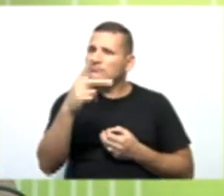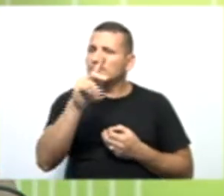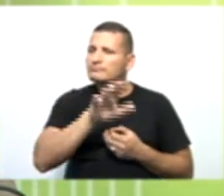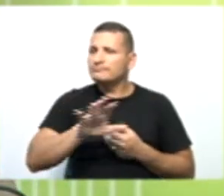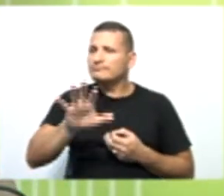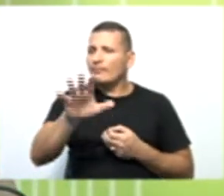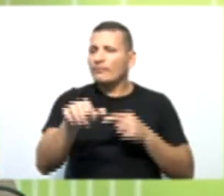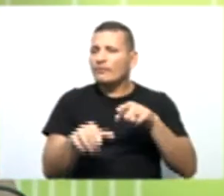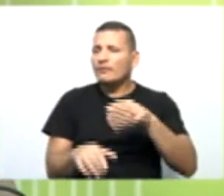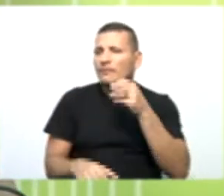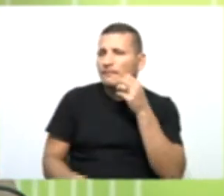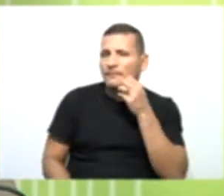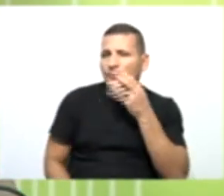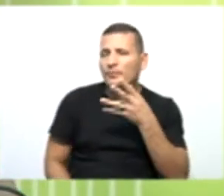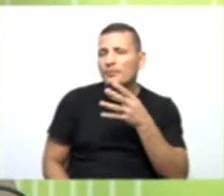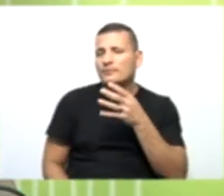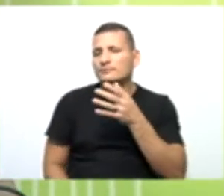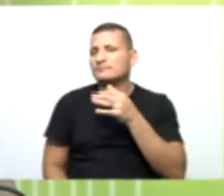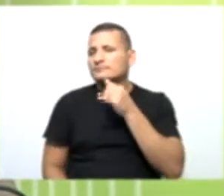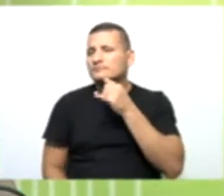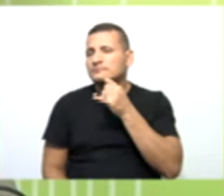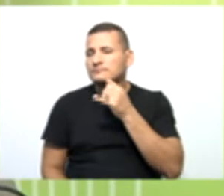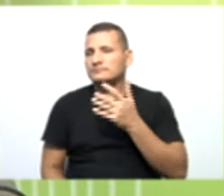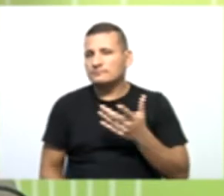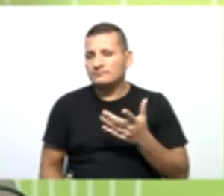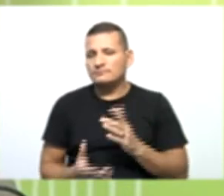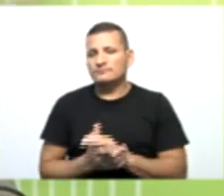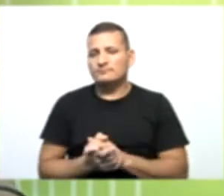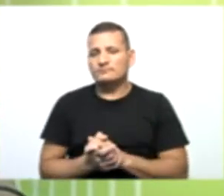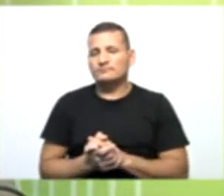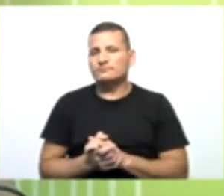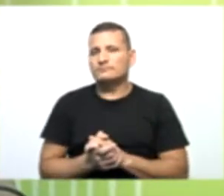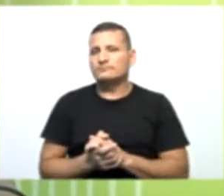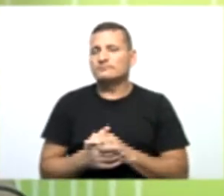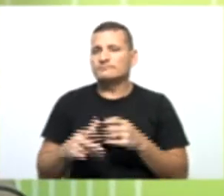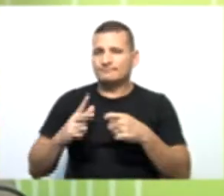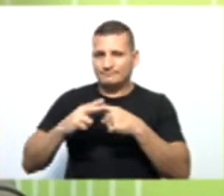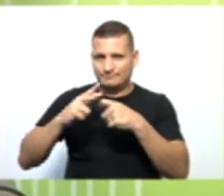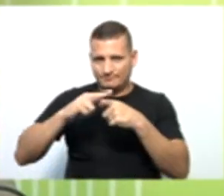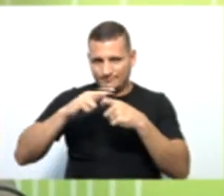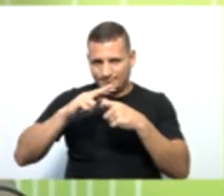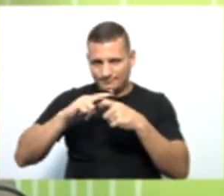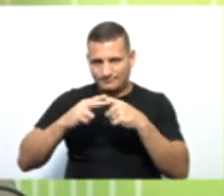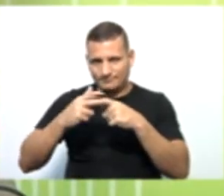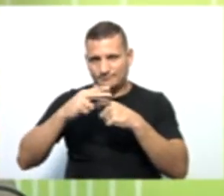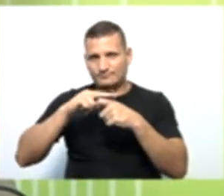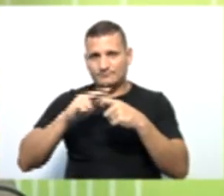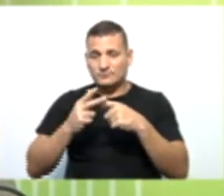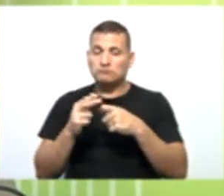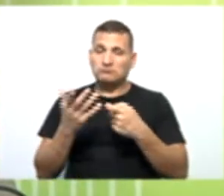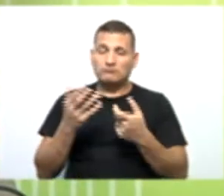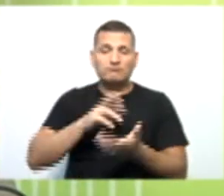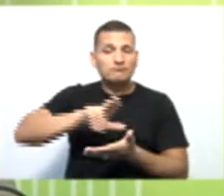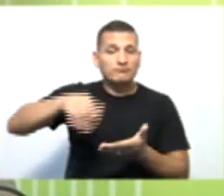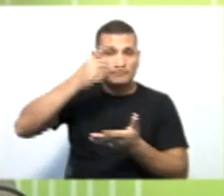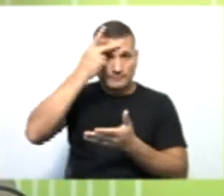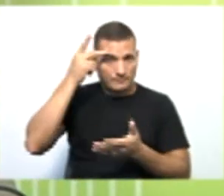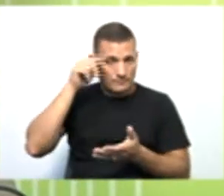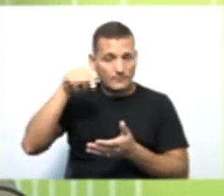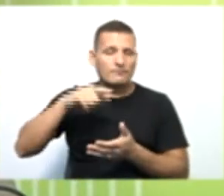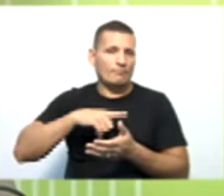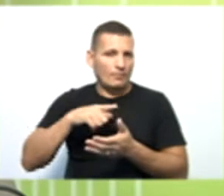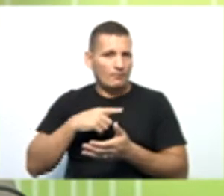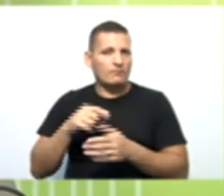muito boa na produção de, vamos pensar, de cupuaçu. muitos produtores, eles